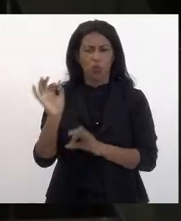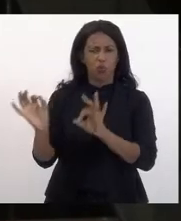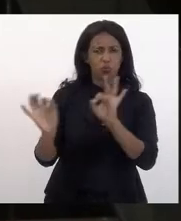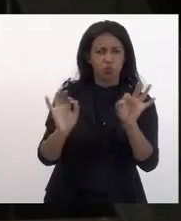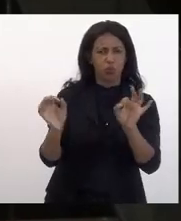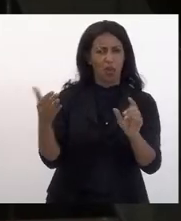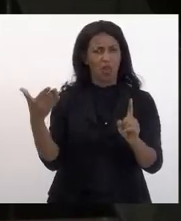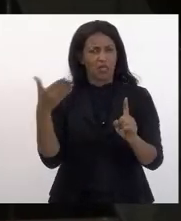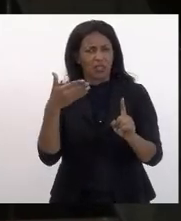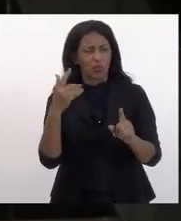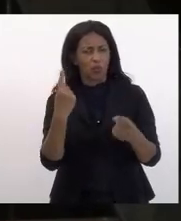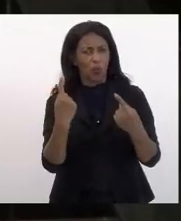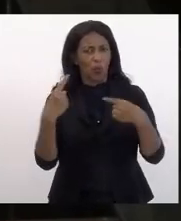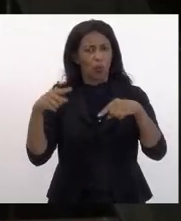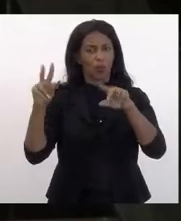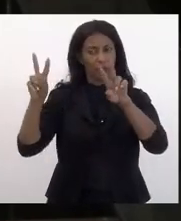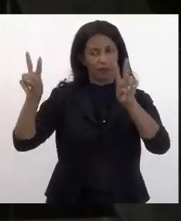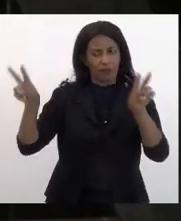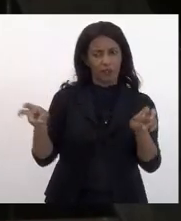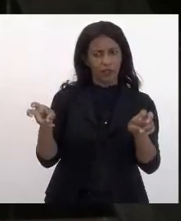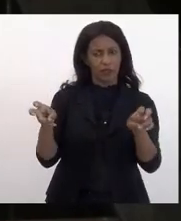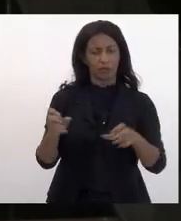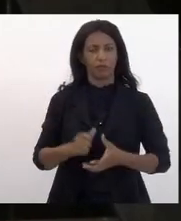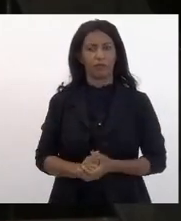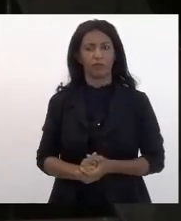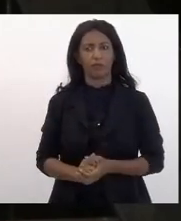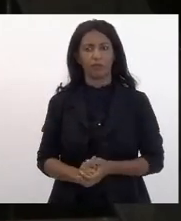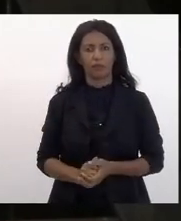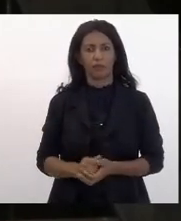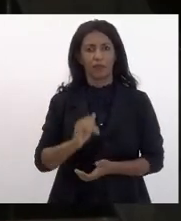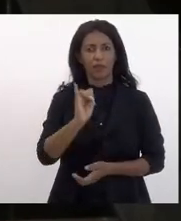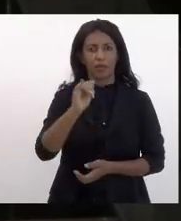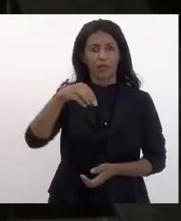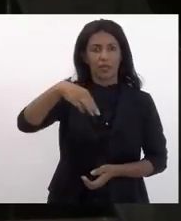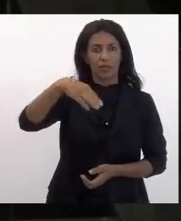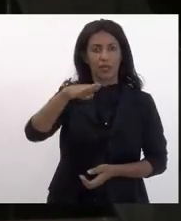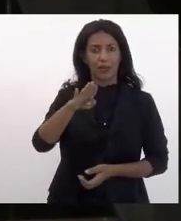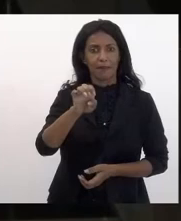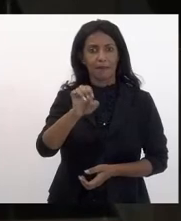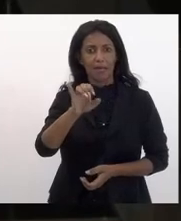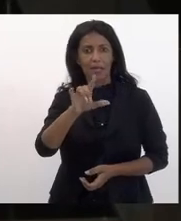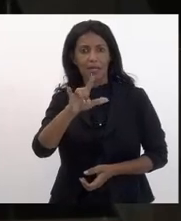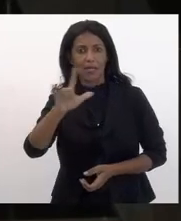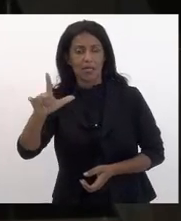que indique o contrário, fecha aspas. Imbecil, se não tem